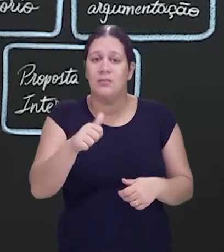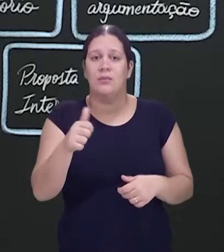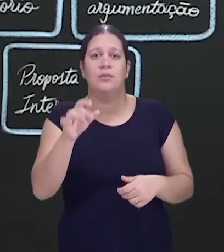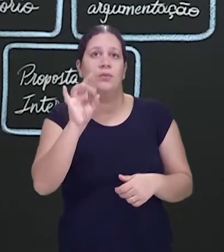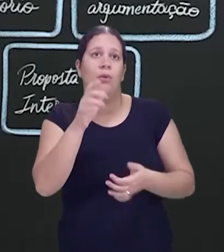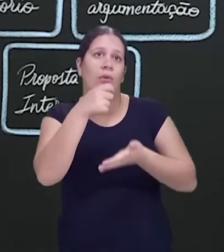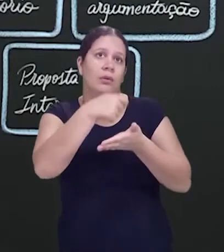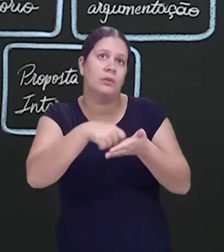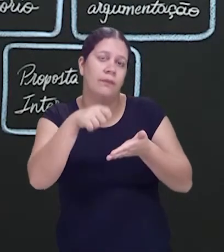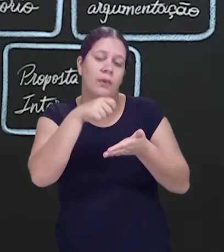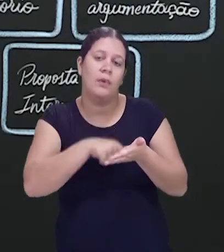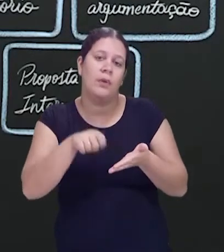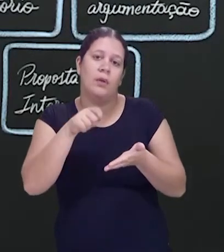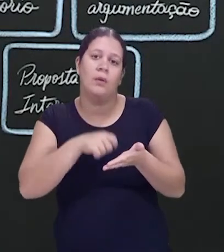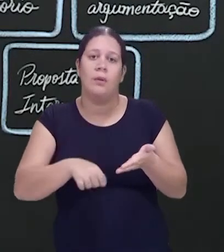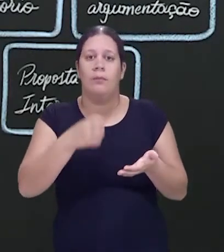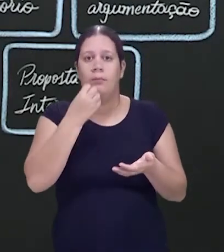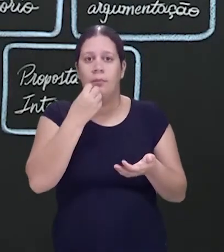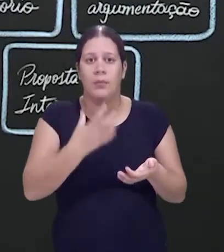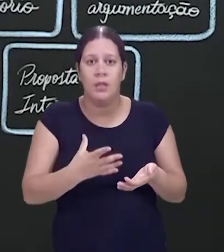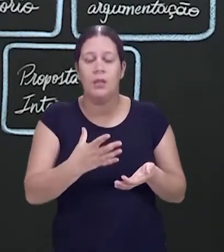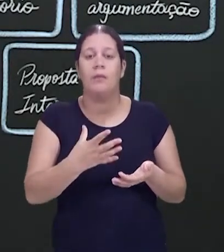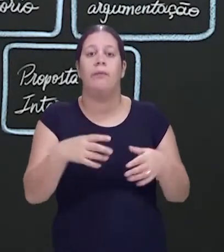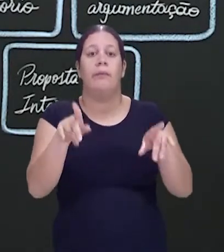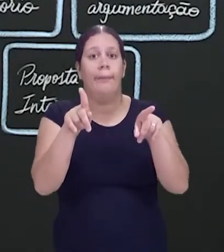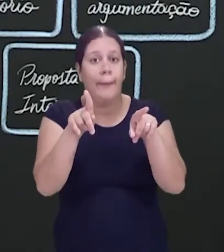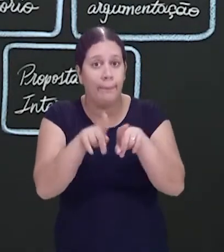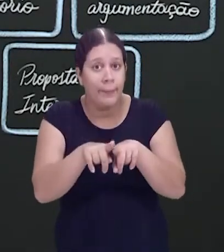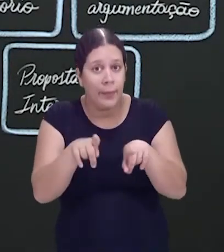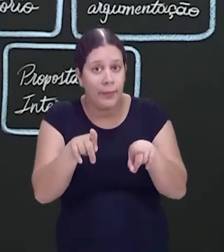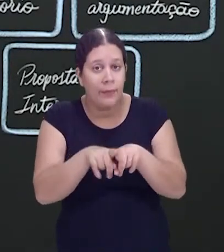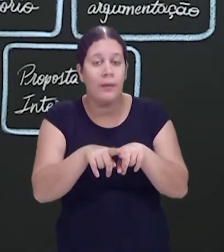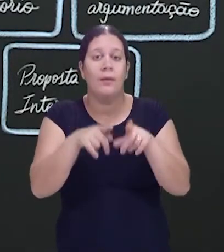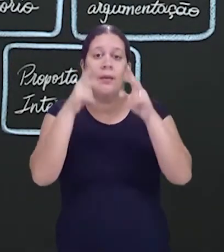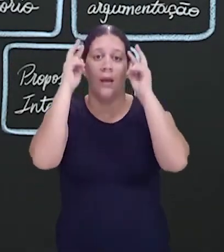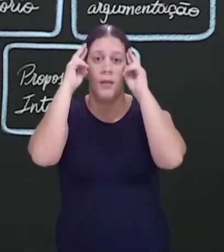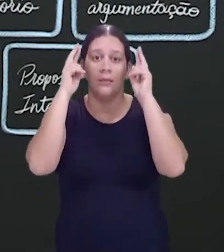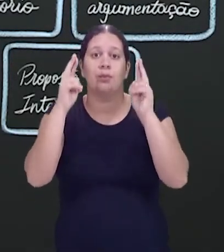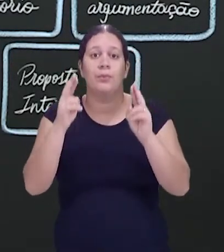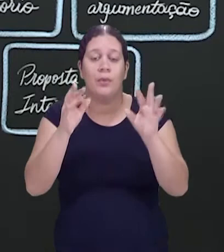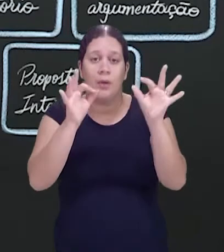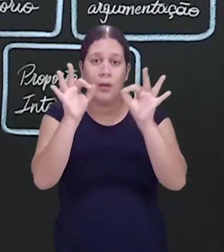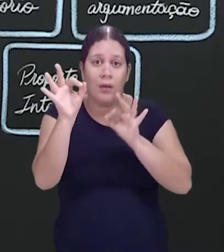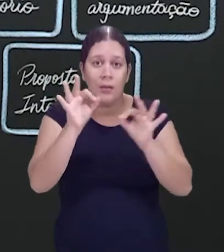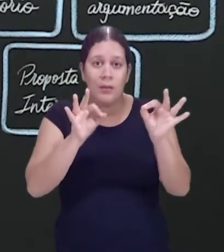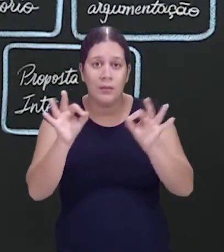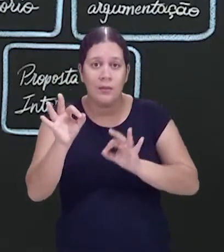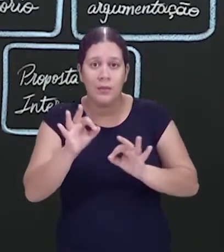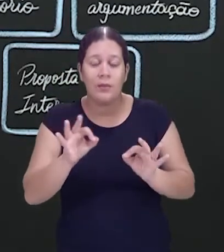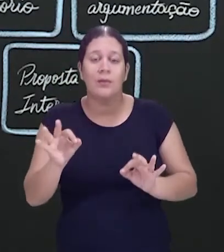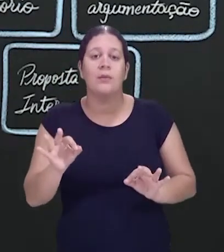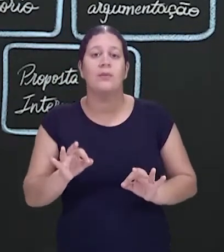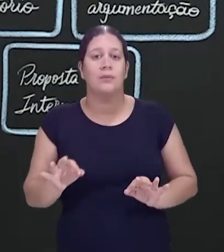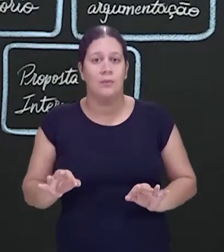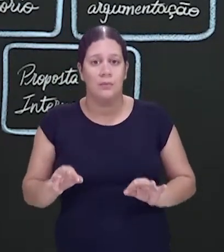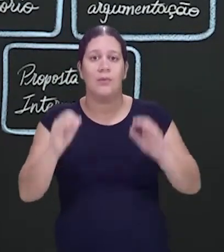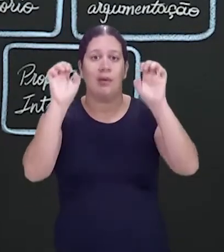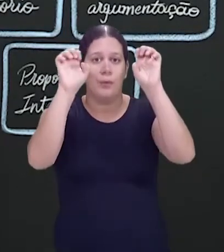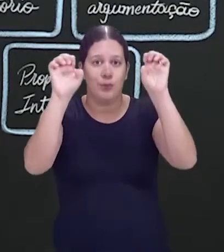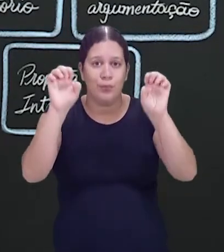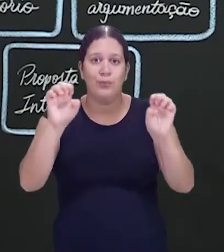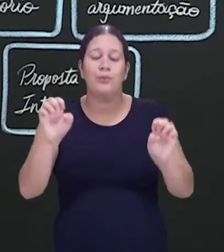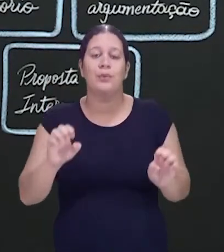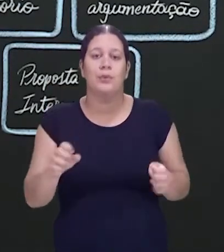adianta só você escrever bem, você precisa escrever bem e respeitar também a estrutura argumentativa de